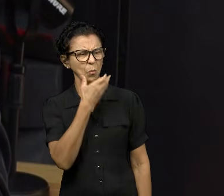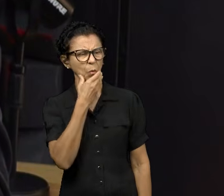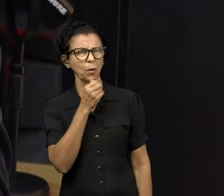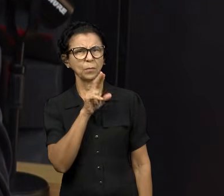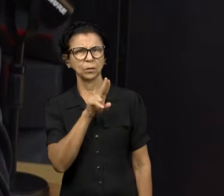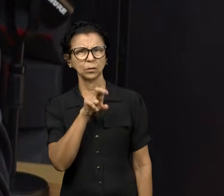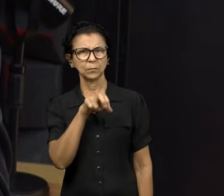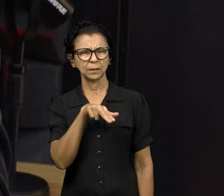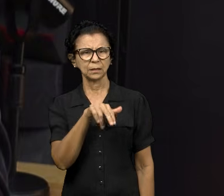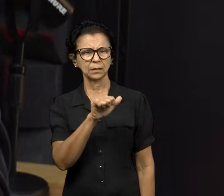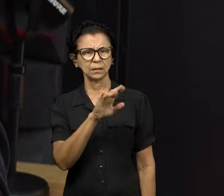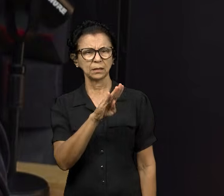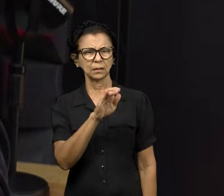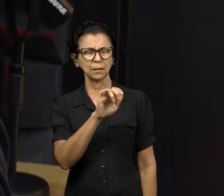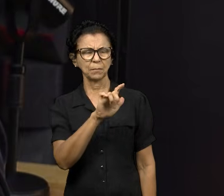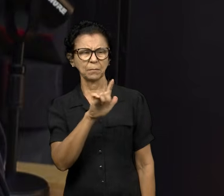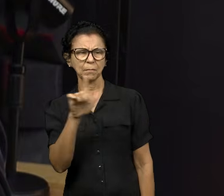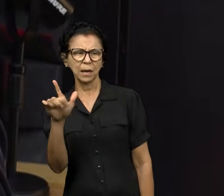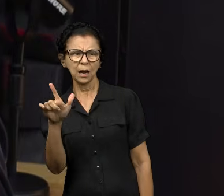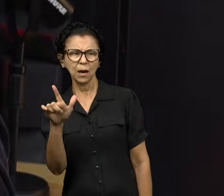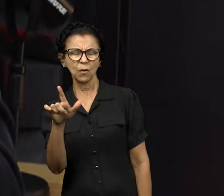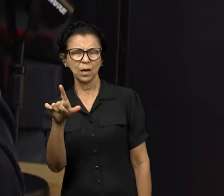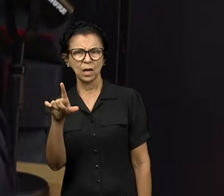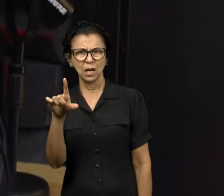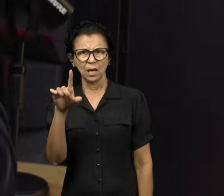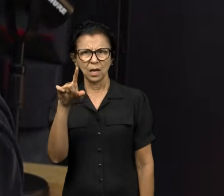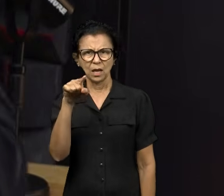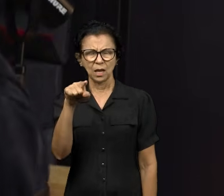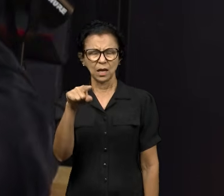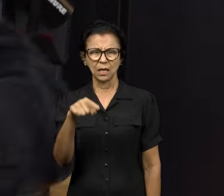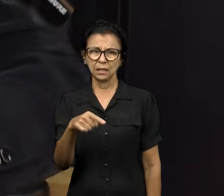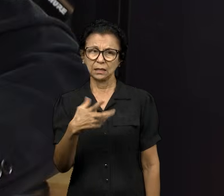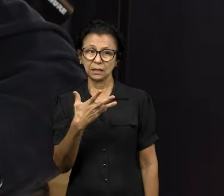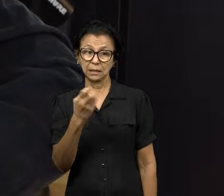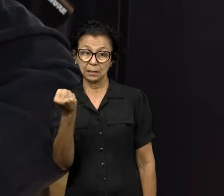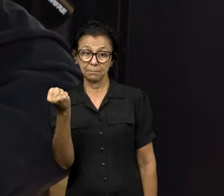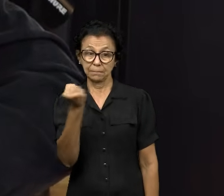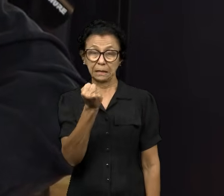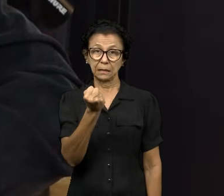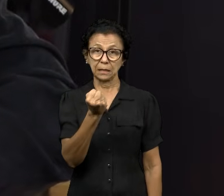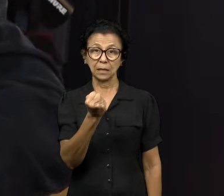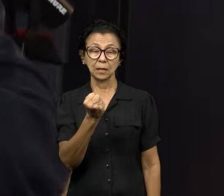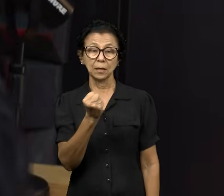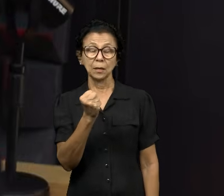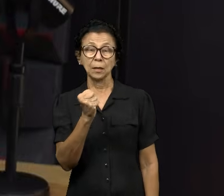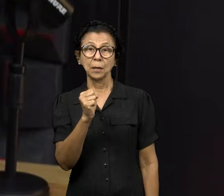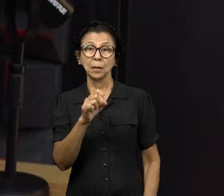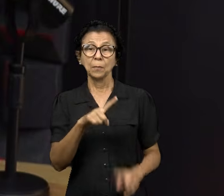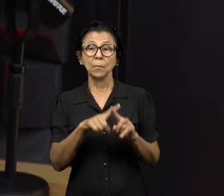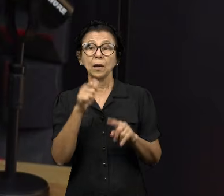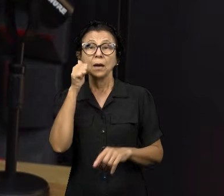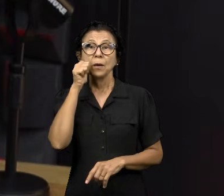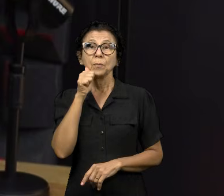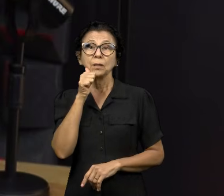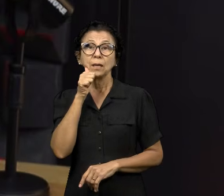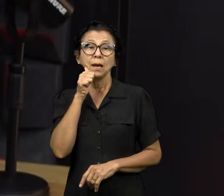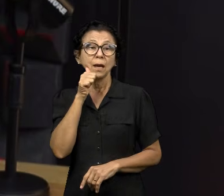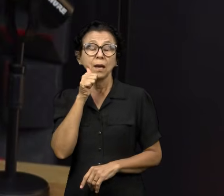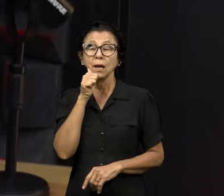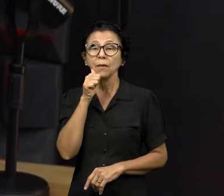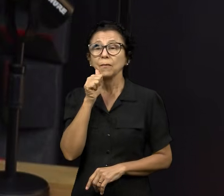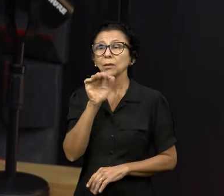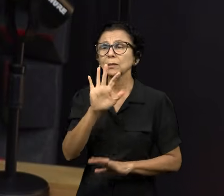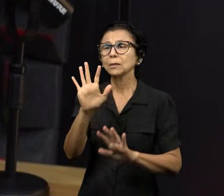decide dar sobre Nabal, né? E Abigail ali, usada pelo Senhor, diz assim, Davi, não faça isso.